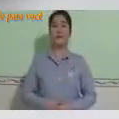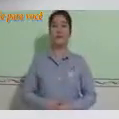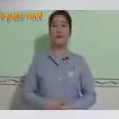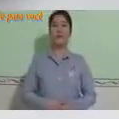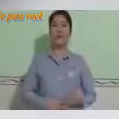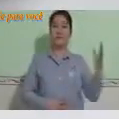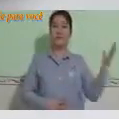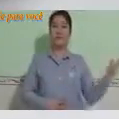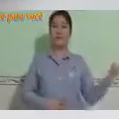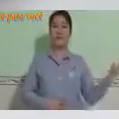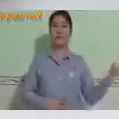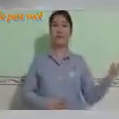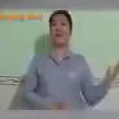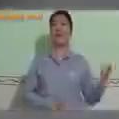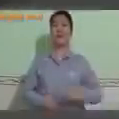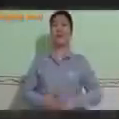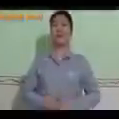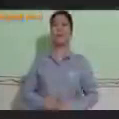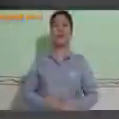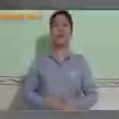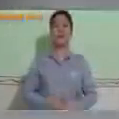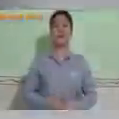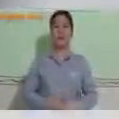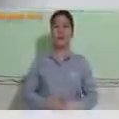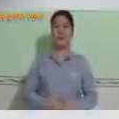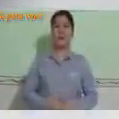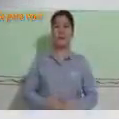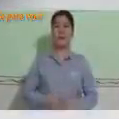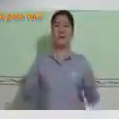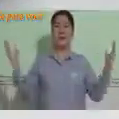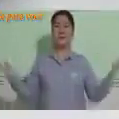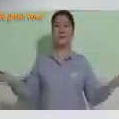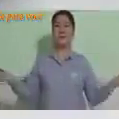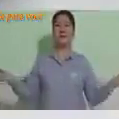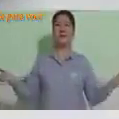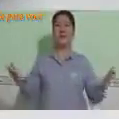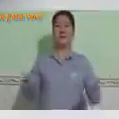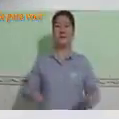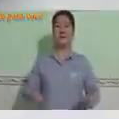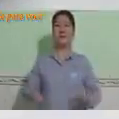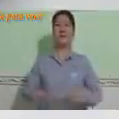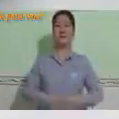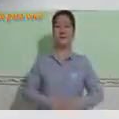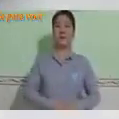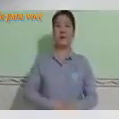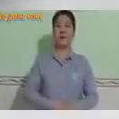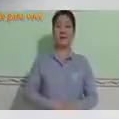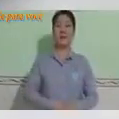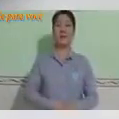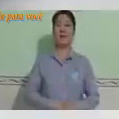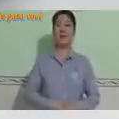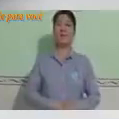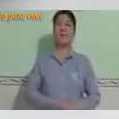A diarreia está principalmente relacionada com o consumo de alimentos contaminados por vírus ou bactérias, vírgula,